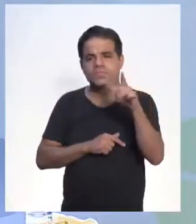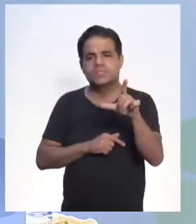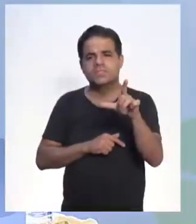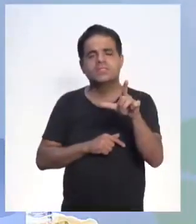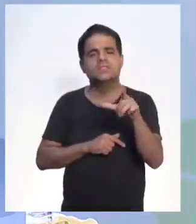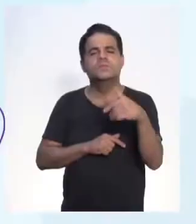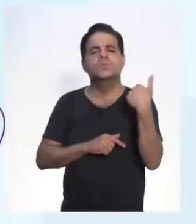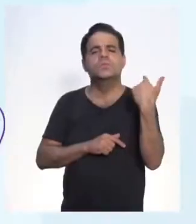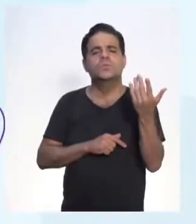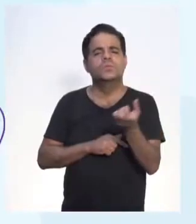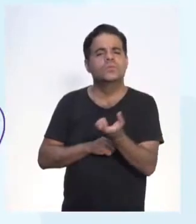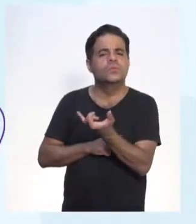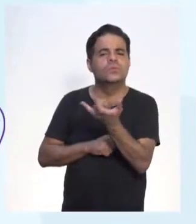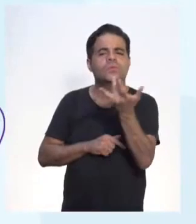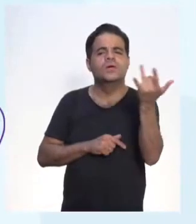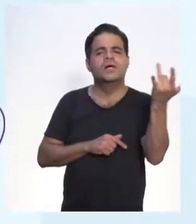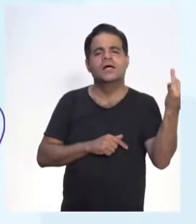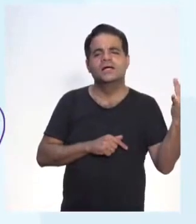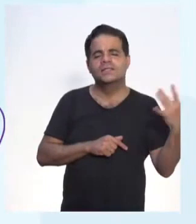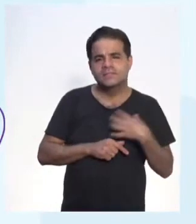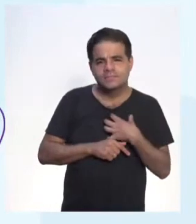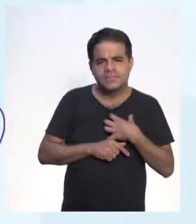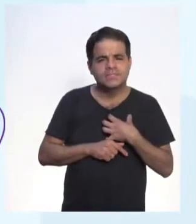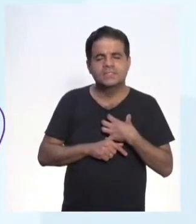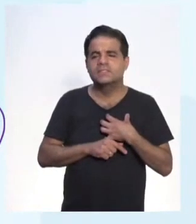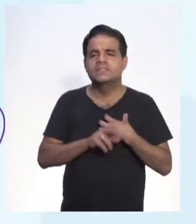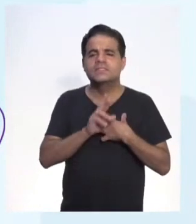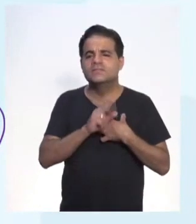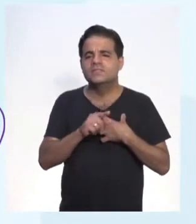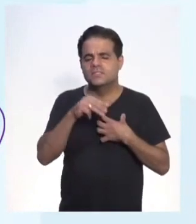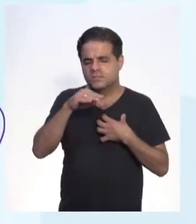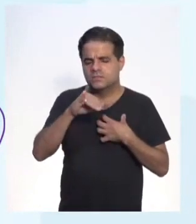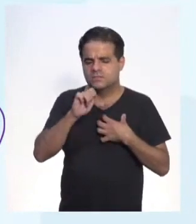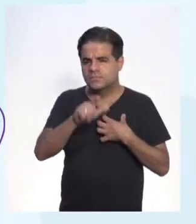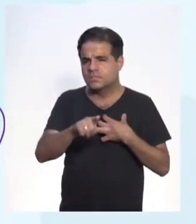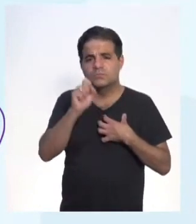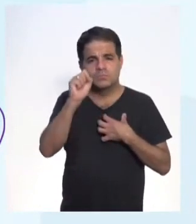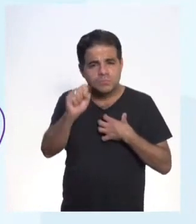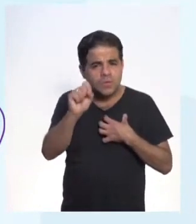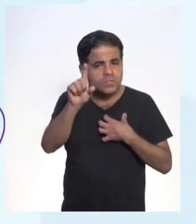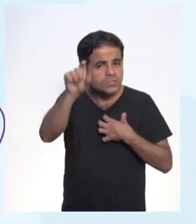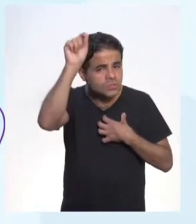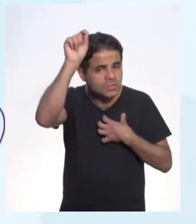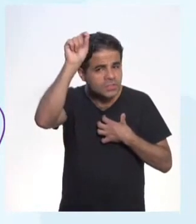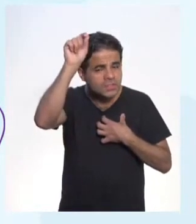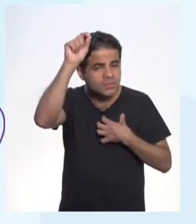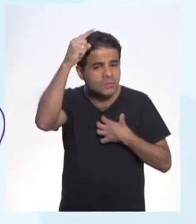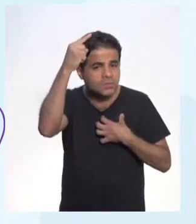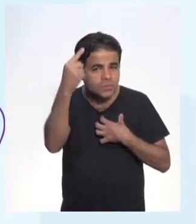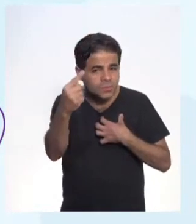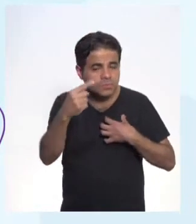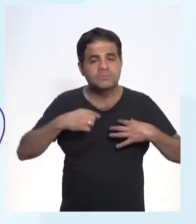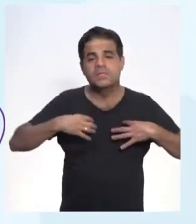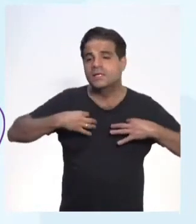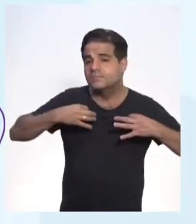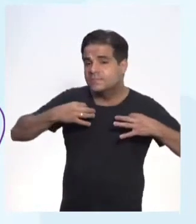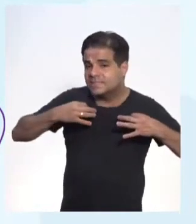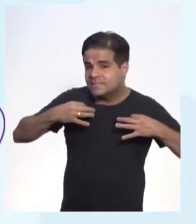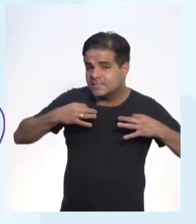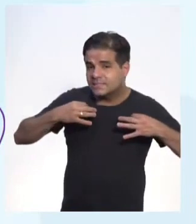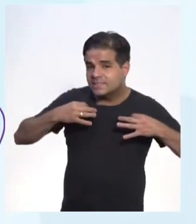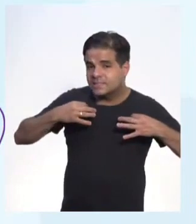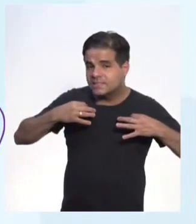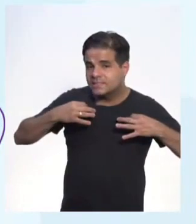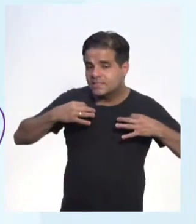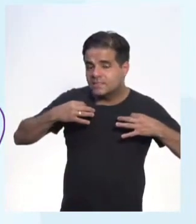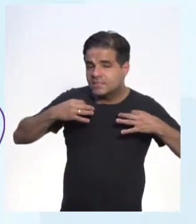pergunta é, de quantas maneiras diferentes Miguel pode escolher uma camiseta